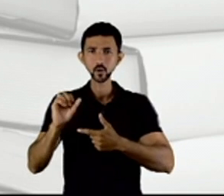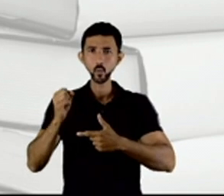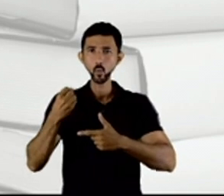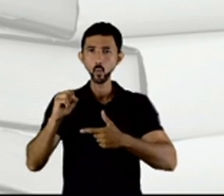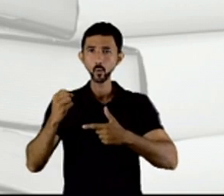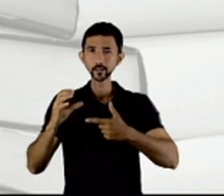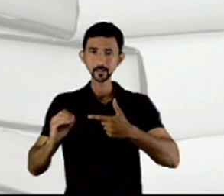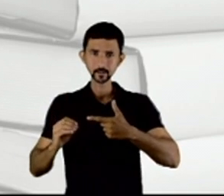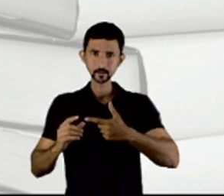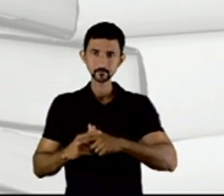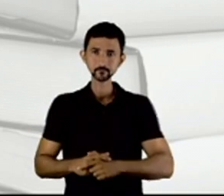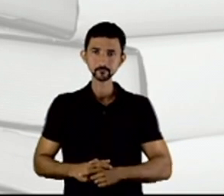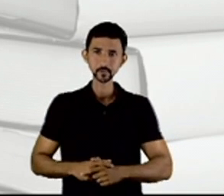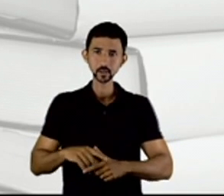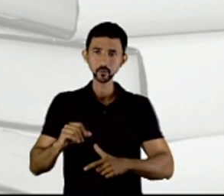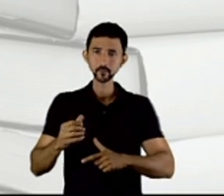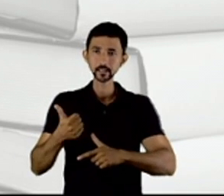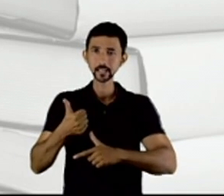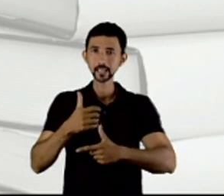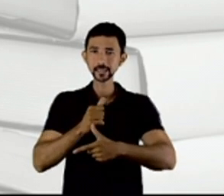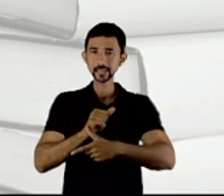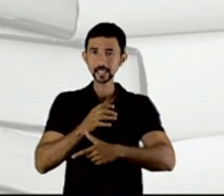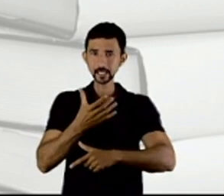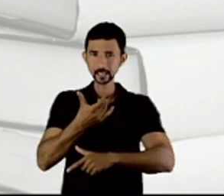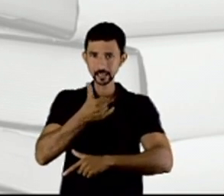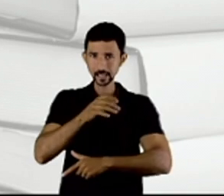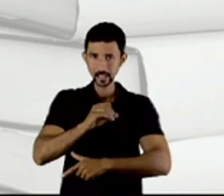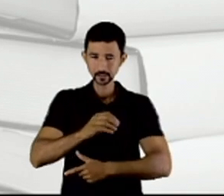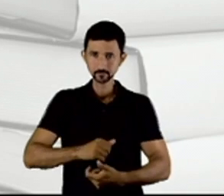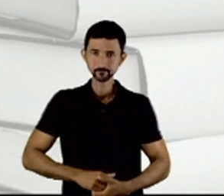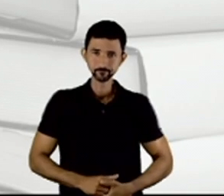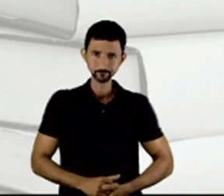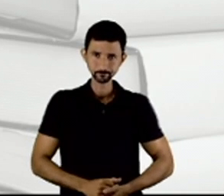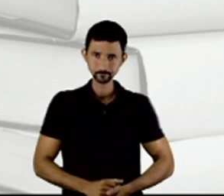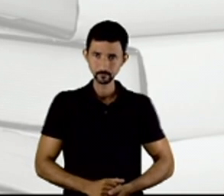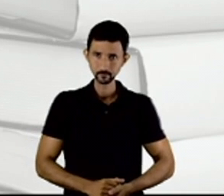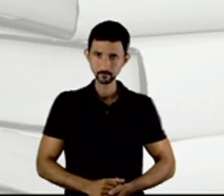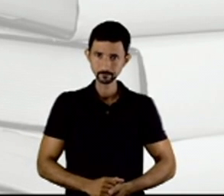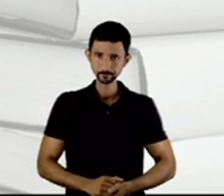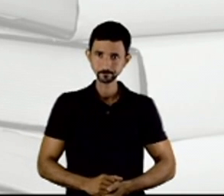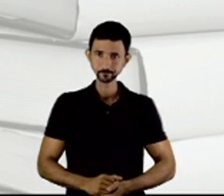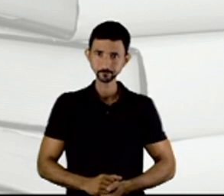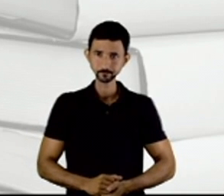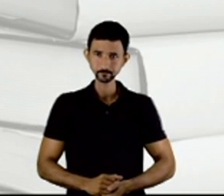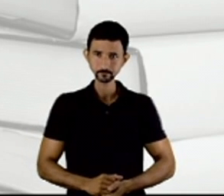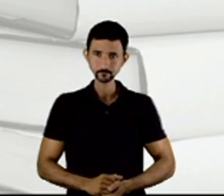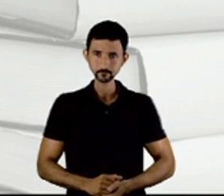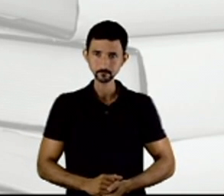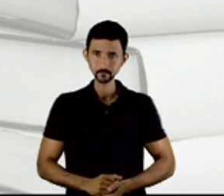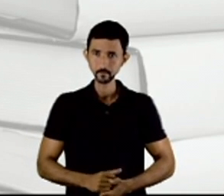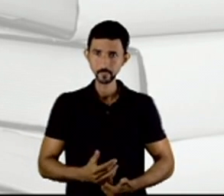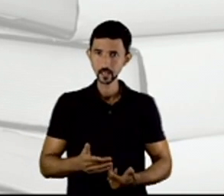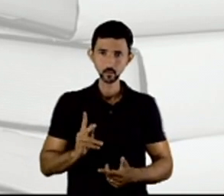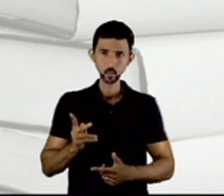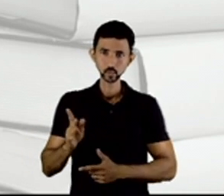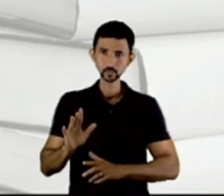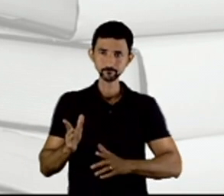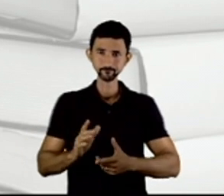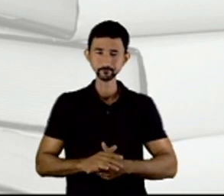décimos, né? Para 90 décimos, sobram 10 décimos. E aí você vê que não dá para